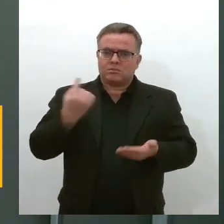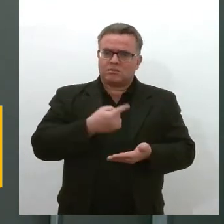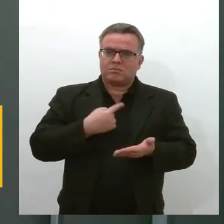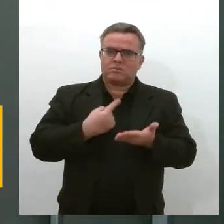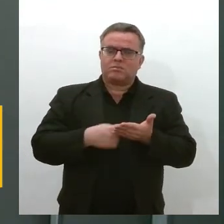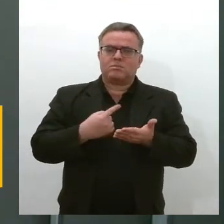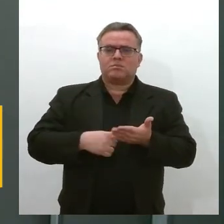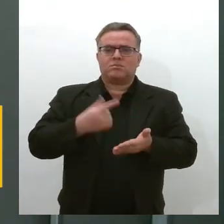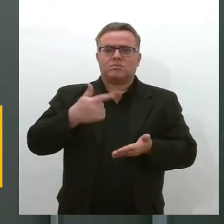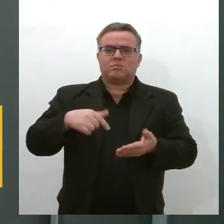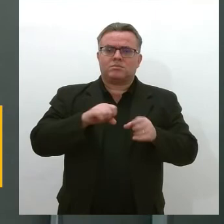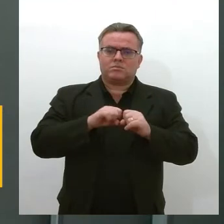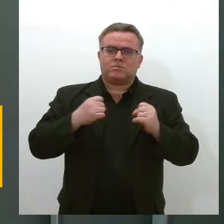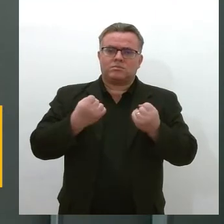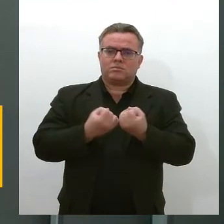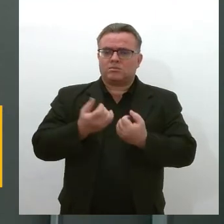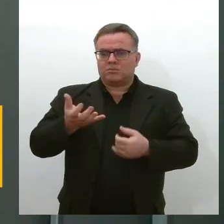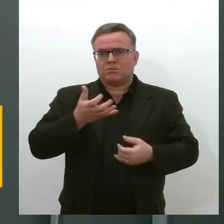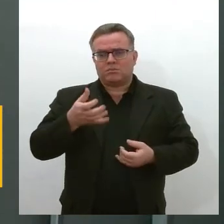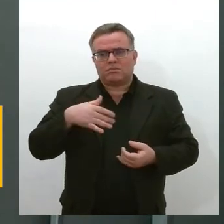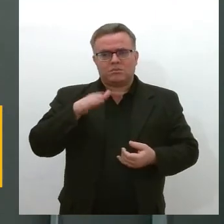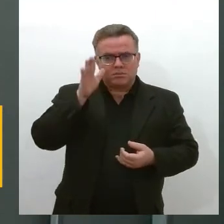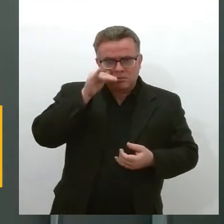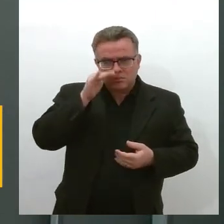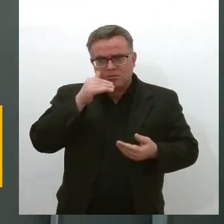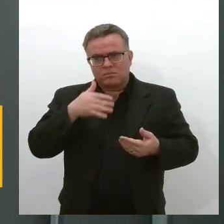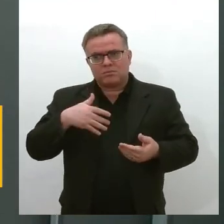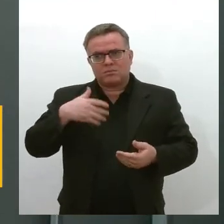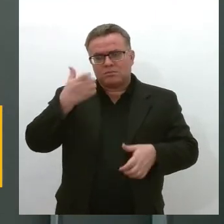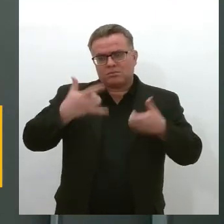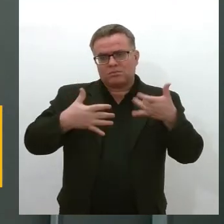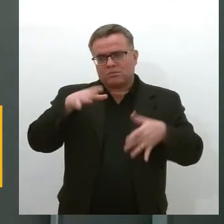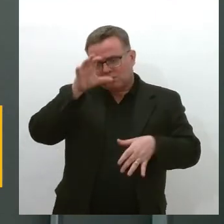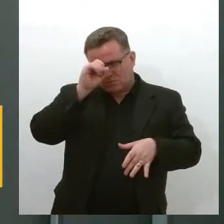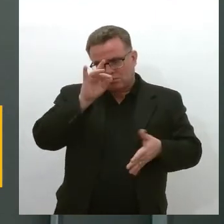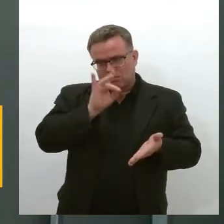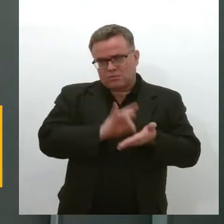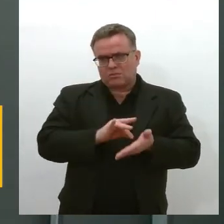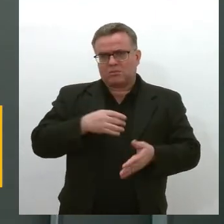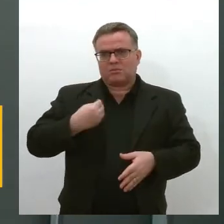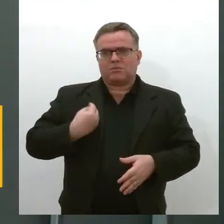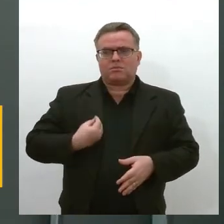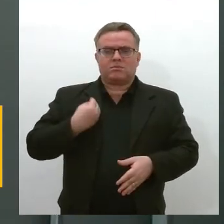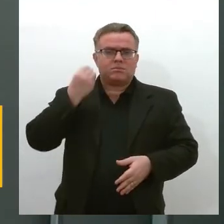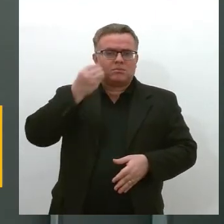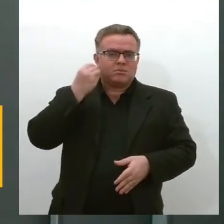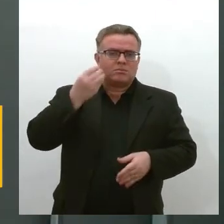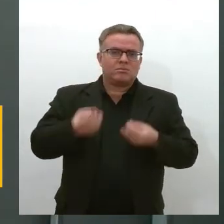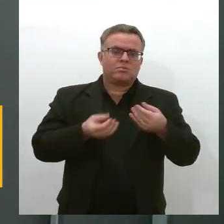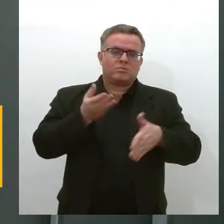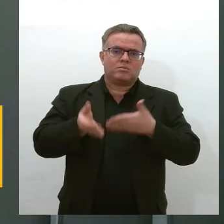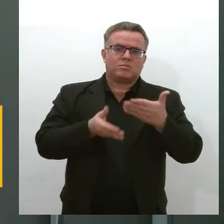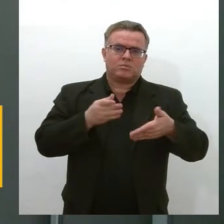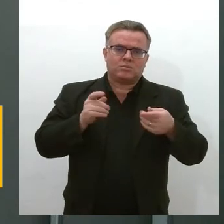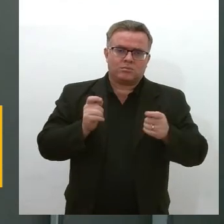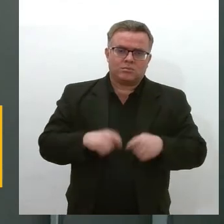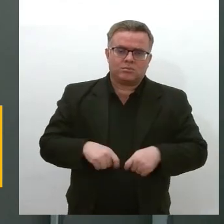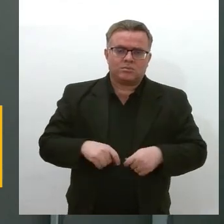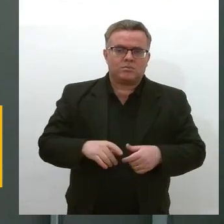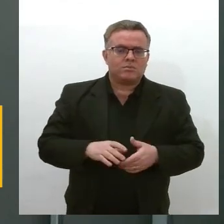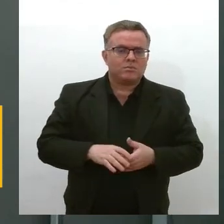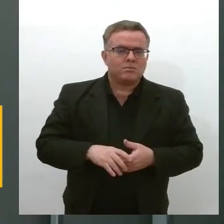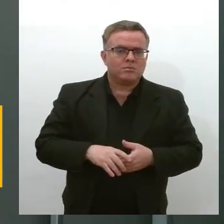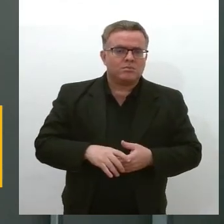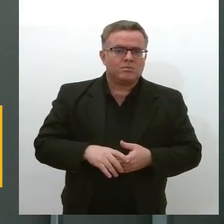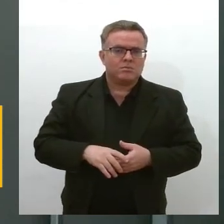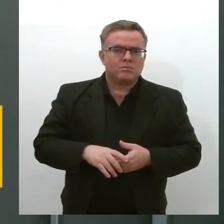quer discutir, aprender um pouquinho mais, vivenciar qual tipo de tratamento nós podemos abordar com essa comunidade. Ele será realizado no